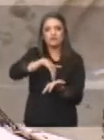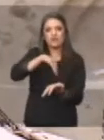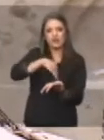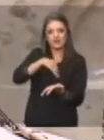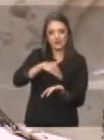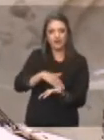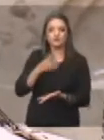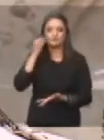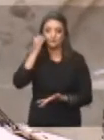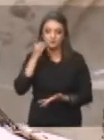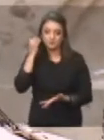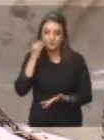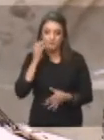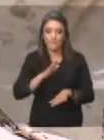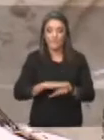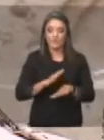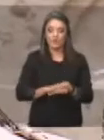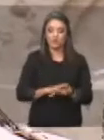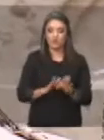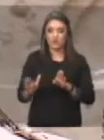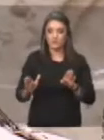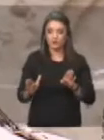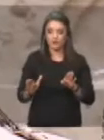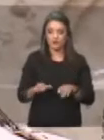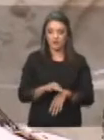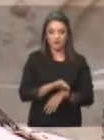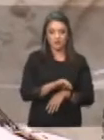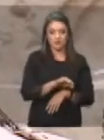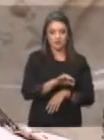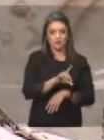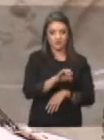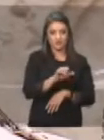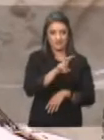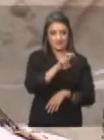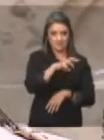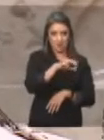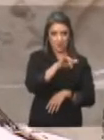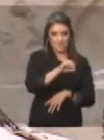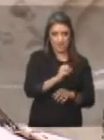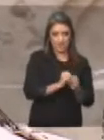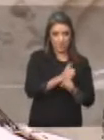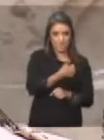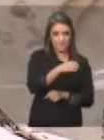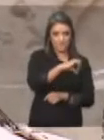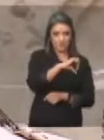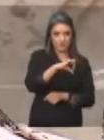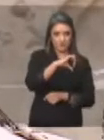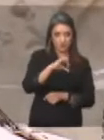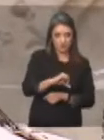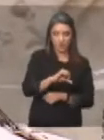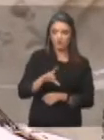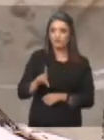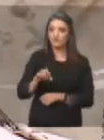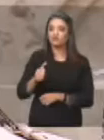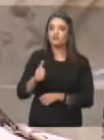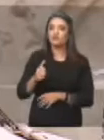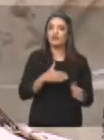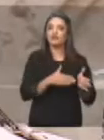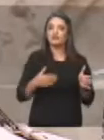parlamentar. Nos períodos compreendidos entre 5 de 1999 e 30 de 3 de